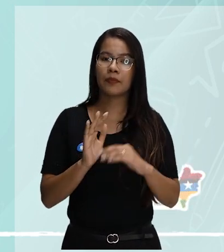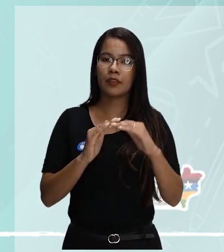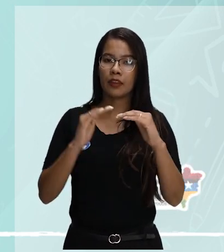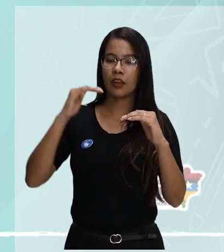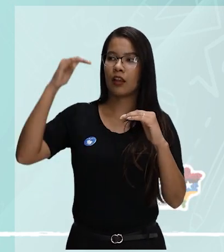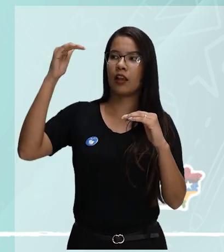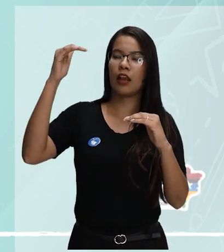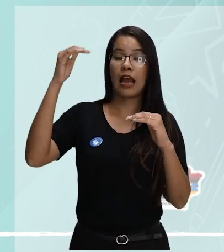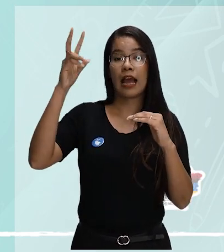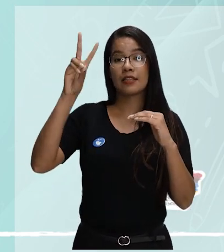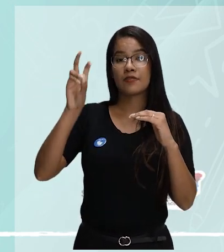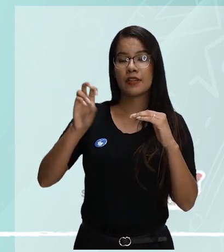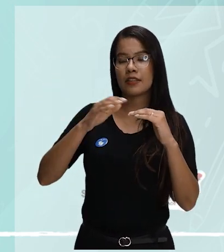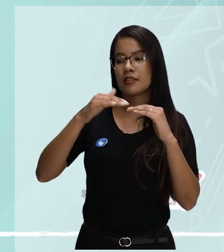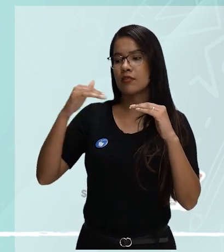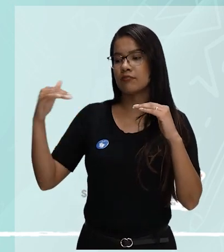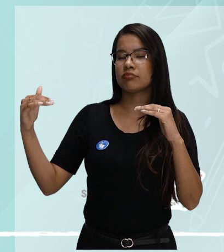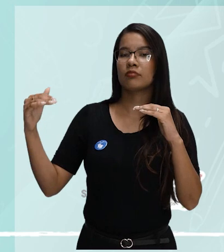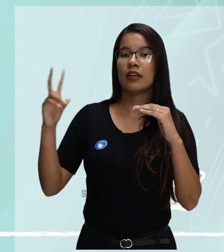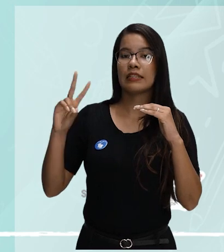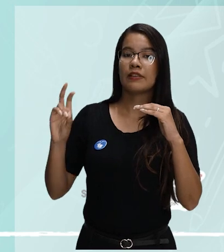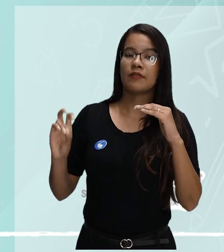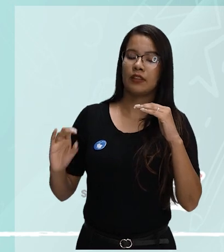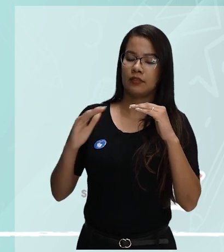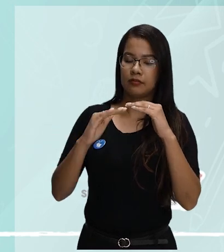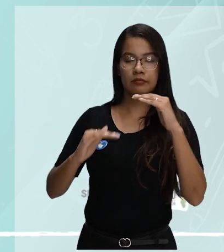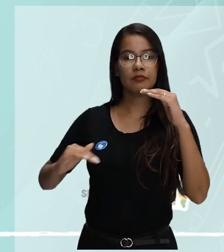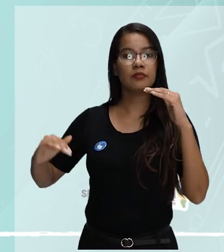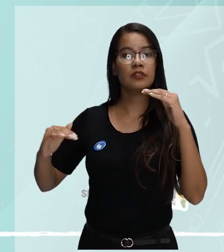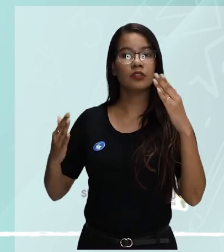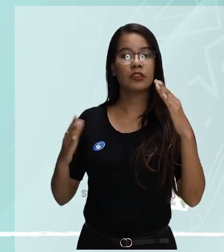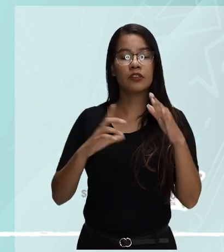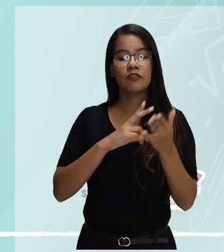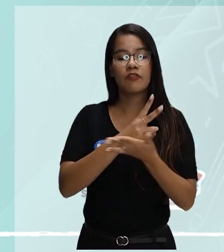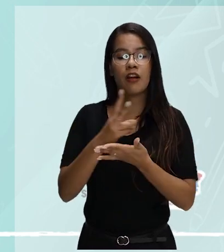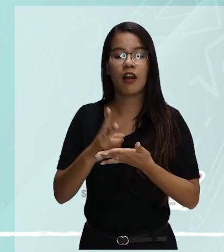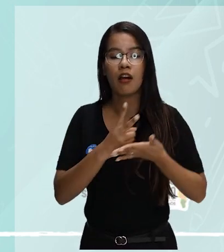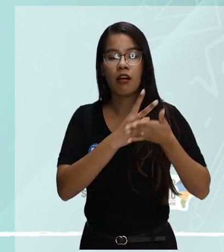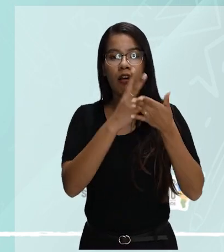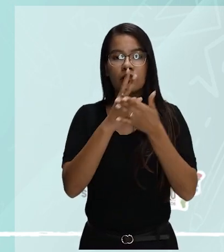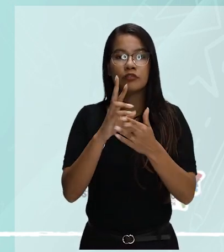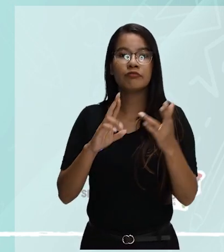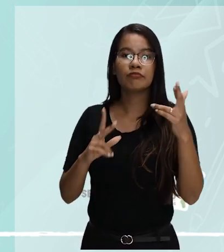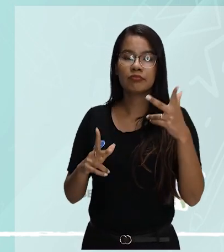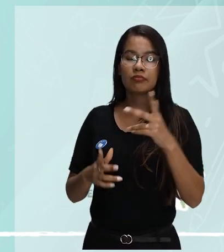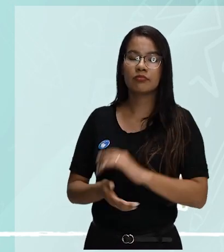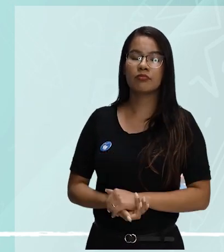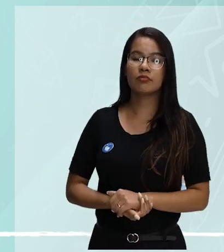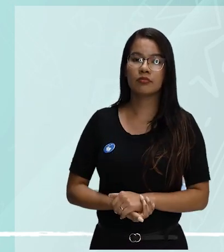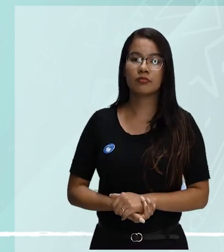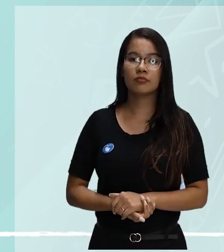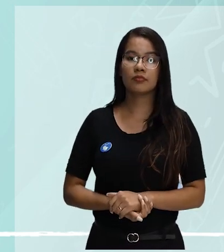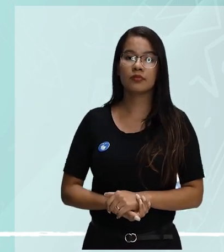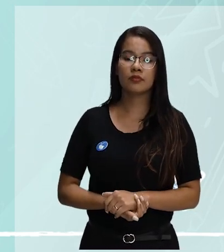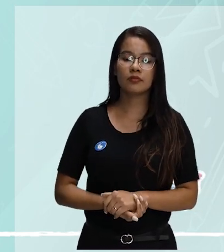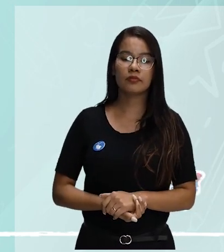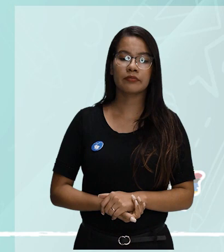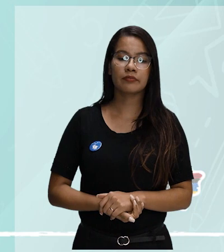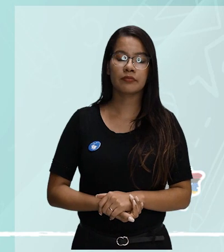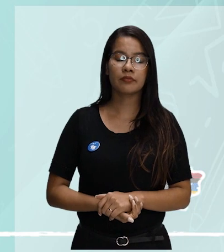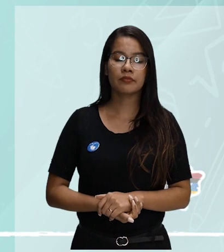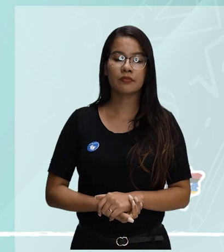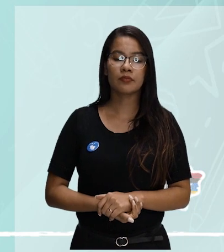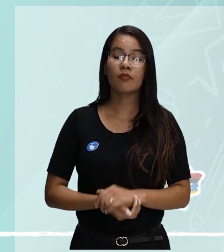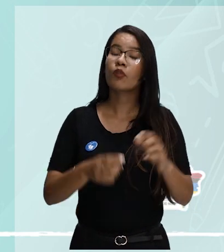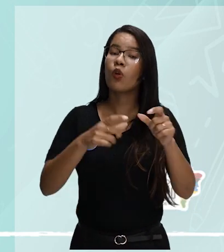está constante, ora está ascendente. Então você tem vários trechos onde é crescente, decrescente ou constante. Vamos ver